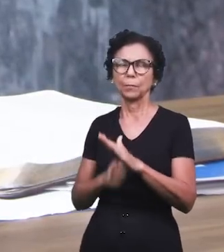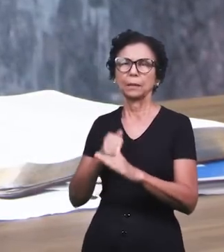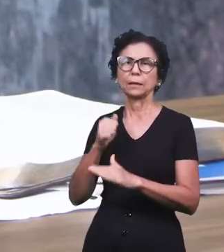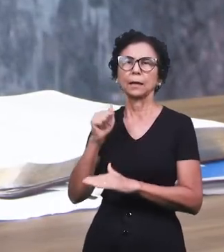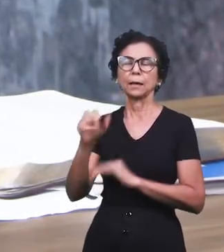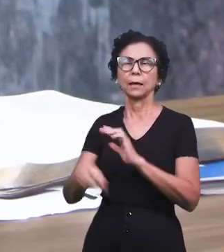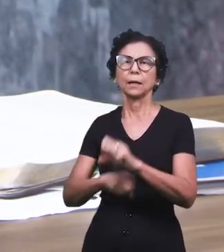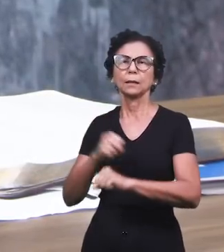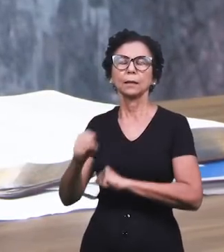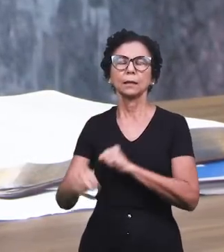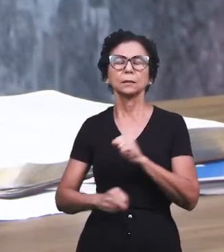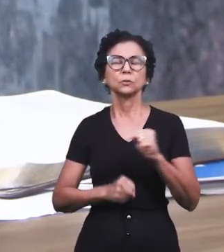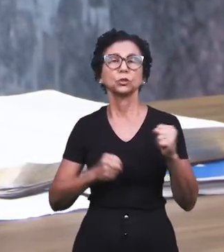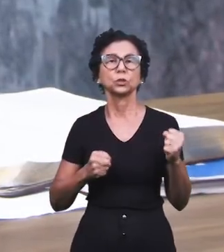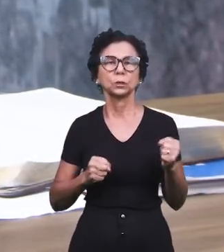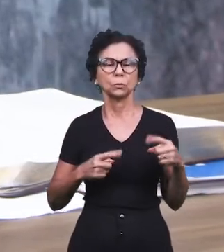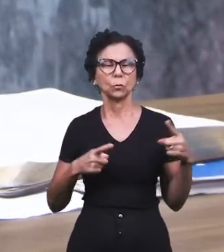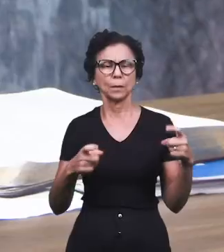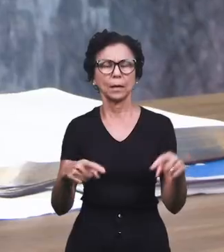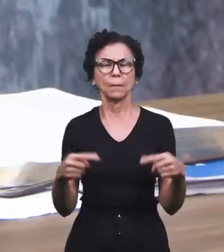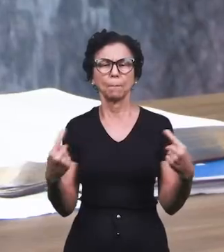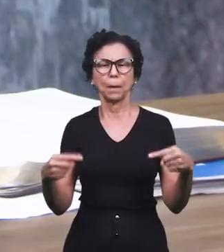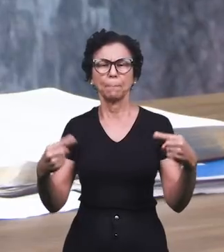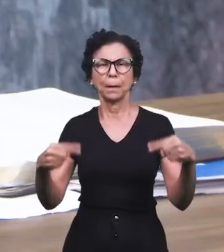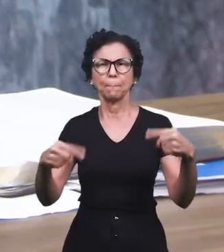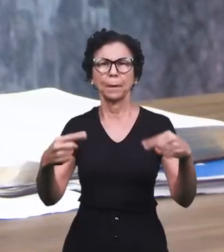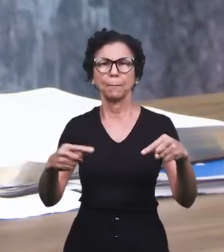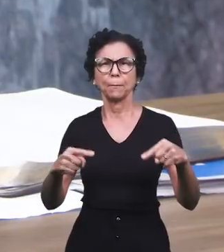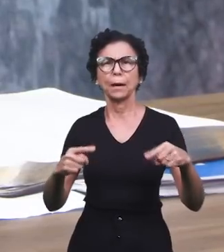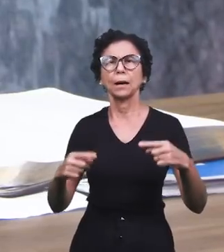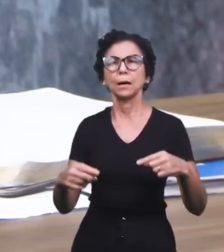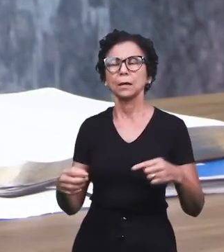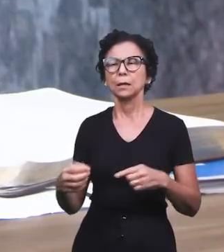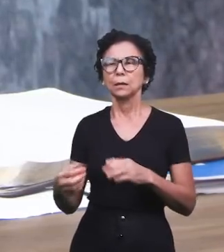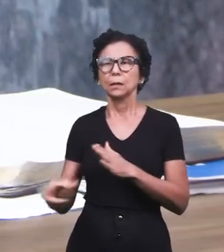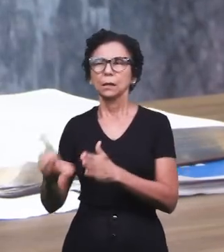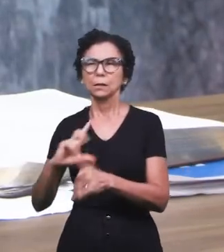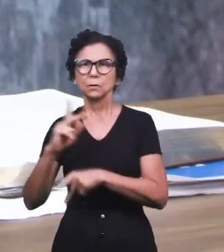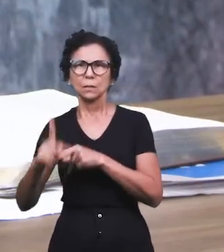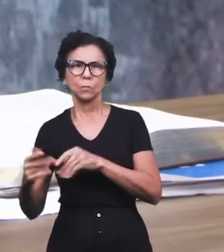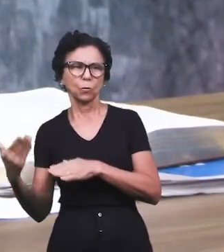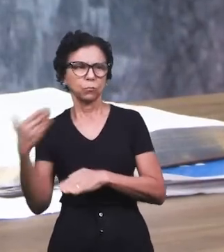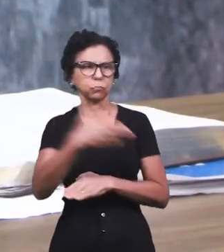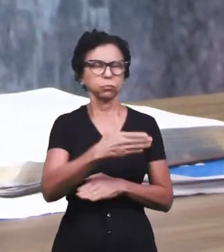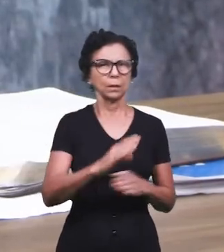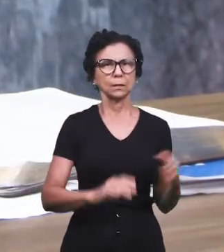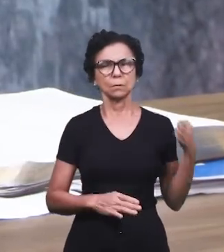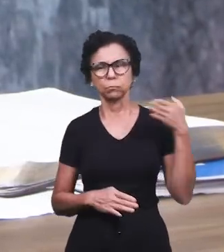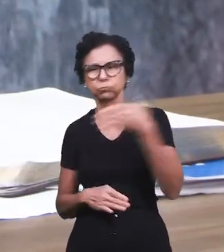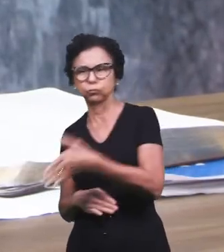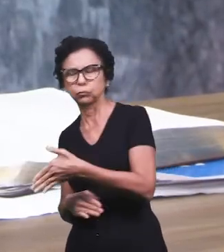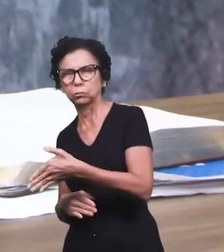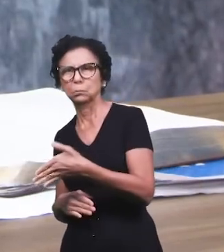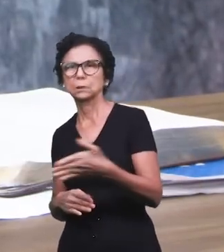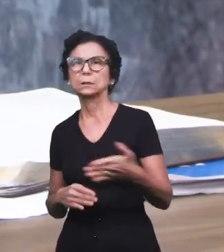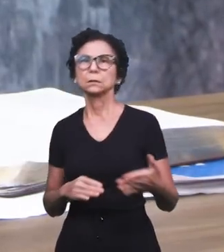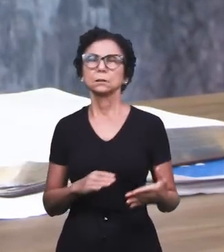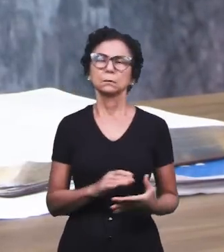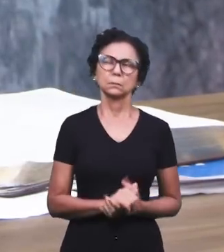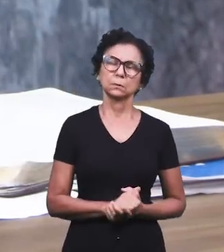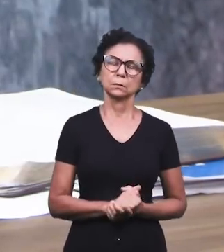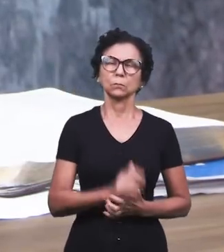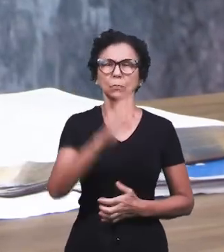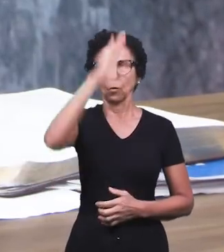guerra. Havia as guerras defensivas, que era atacar um povo antes que aquele povo pudesse atacá-los. Então Roma vai construindo